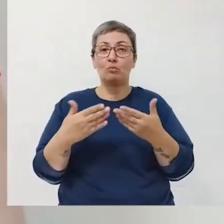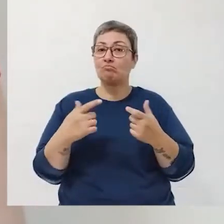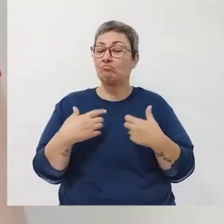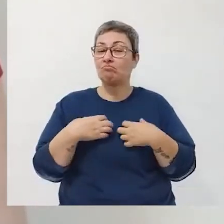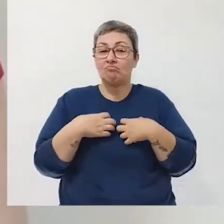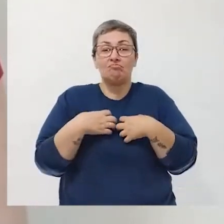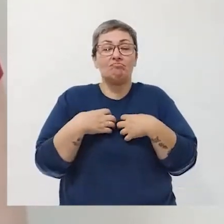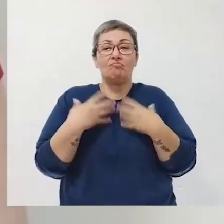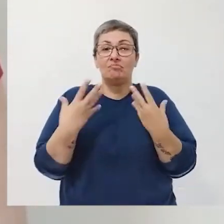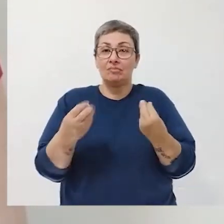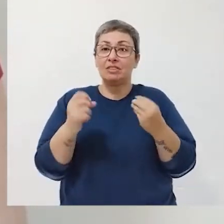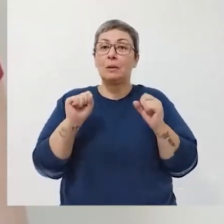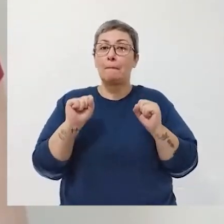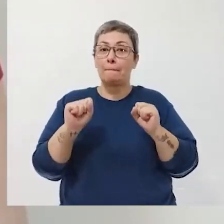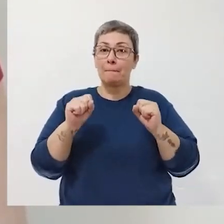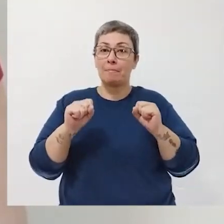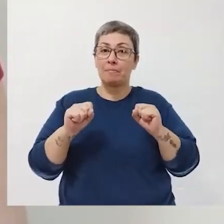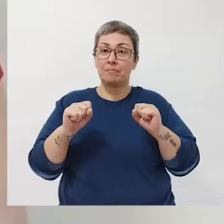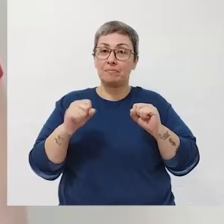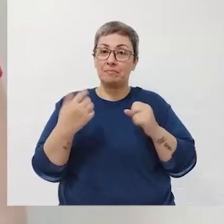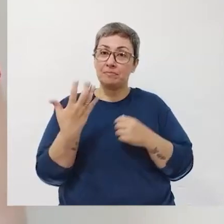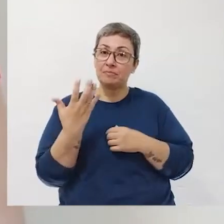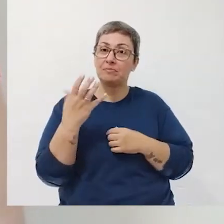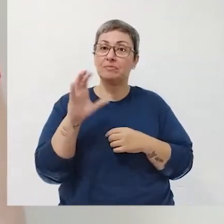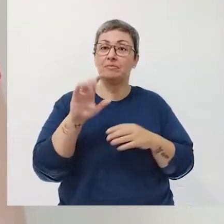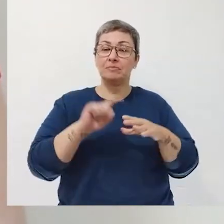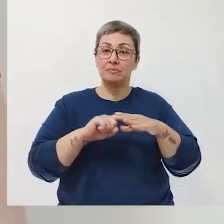for. Aí pode postar nas redes